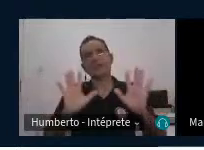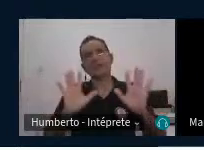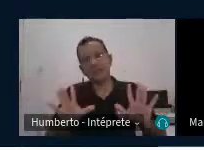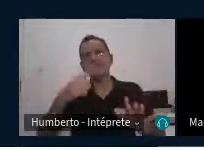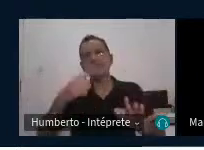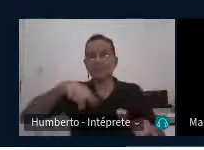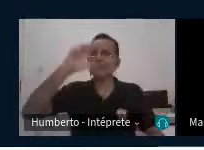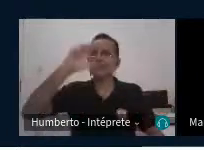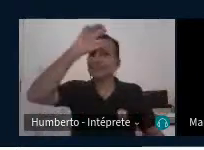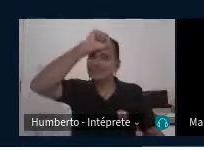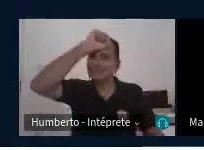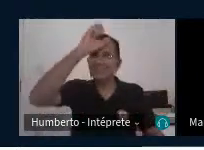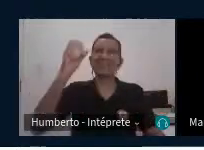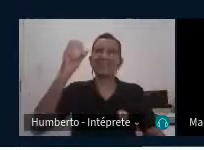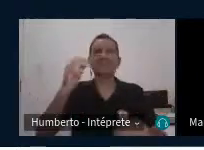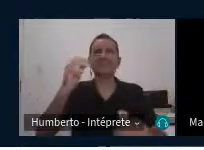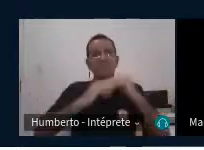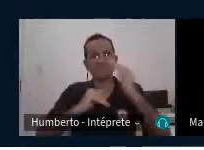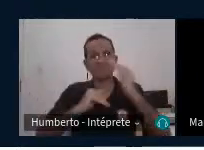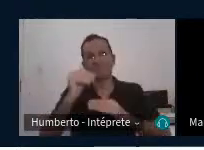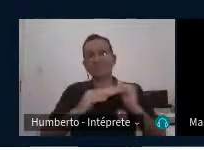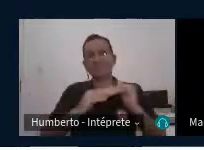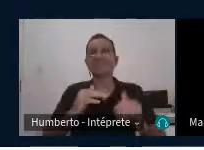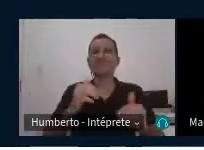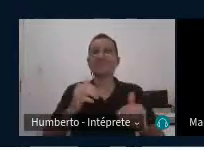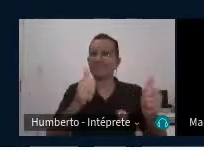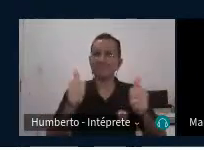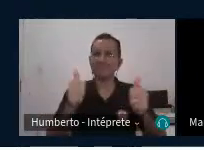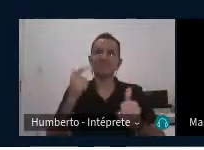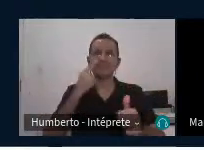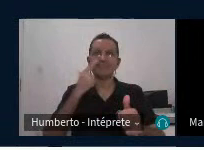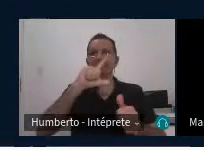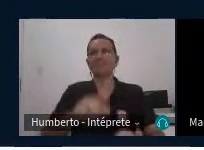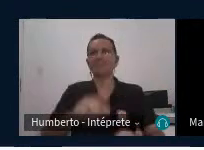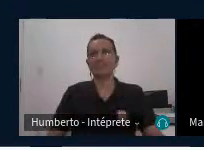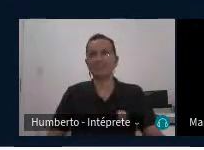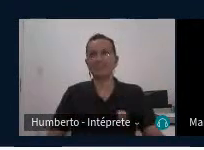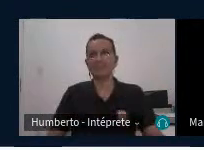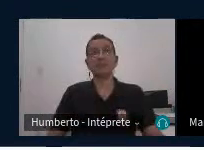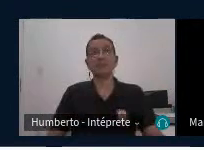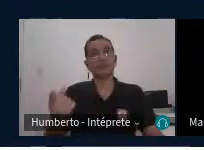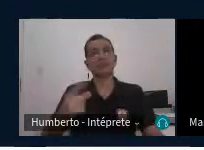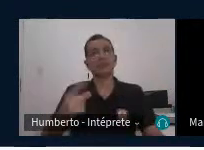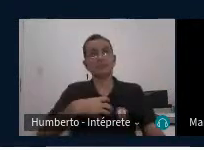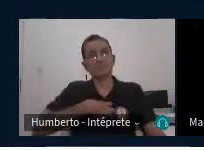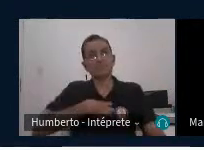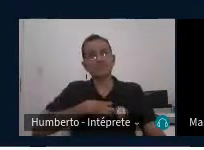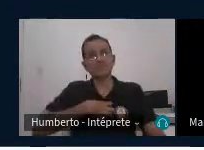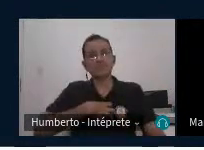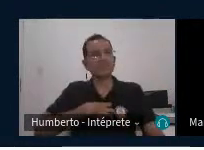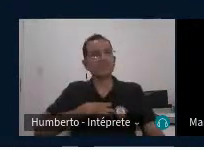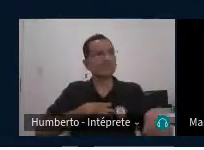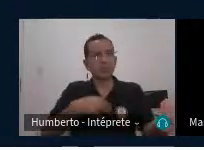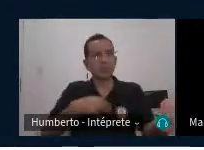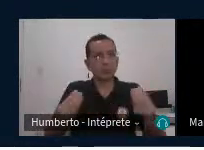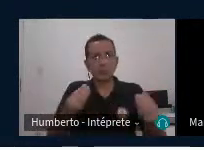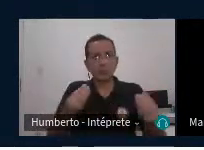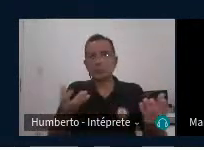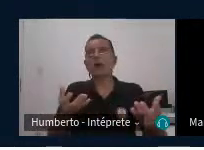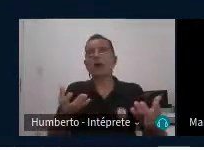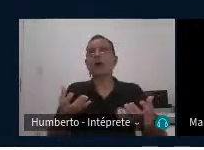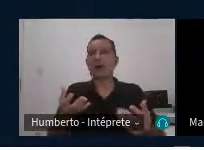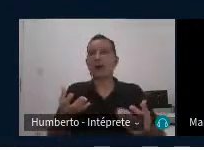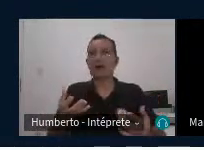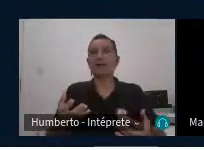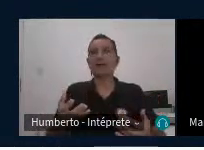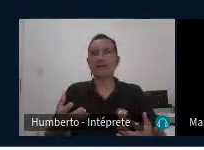aprende pelo conhecimento, a gente aprende sentimentalmente também, a gente aprende de várias formas e se a ideia é nos